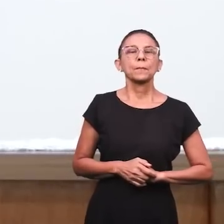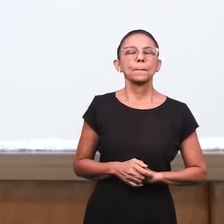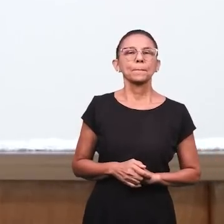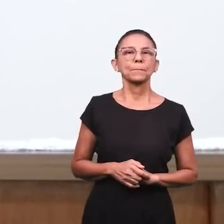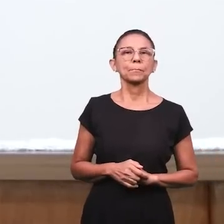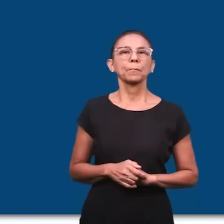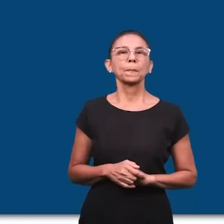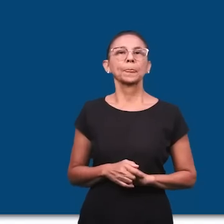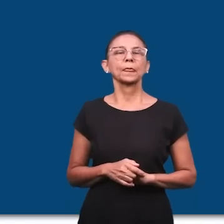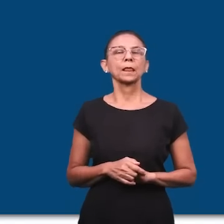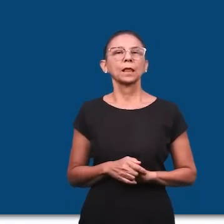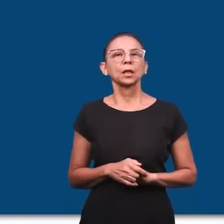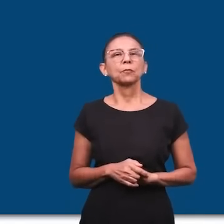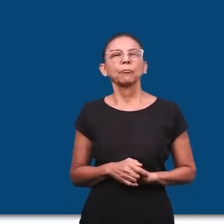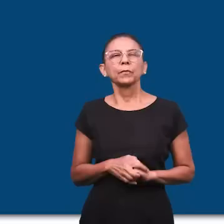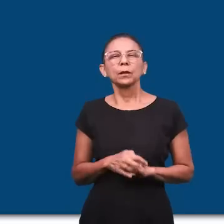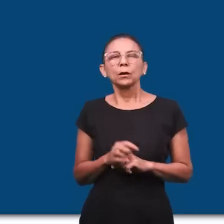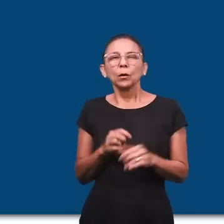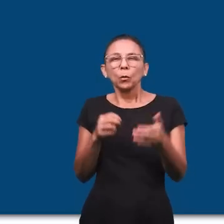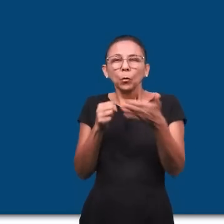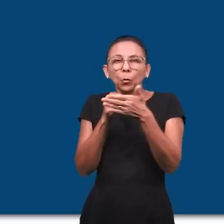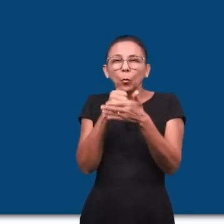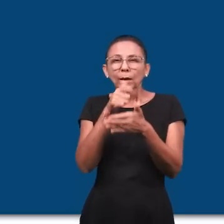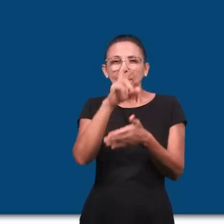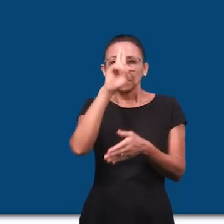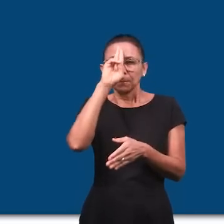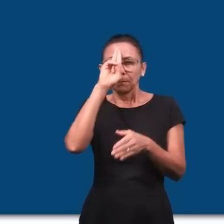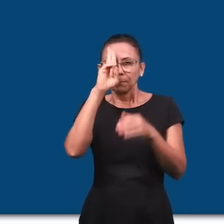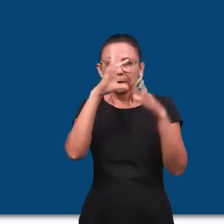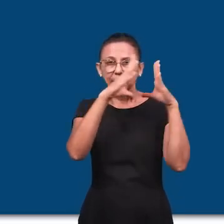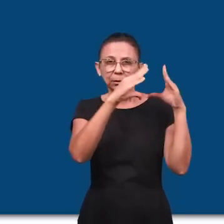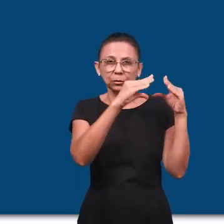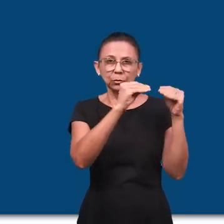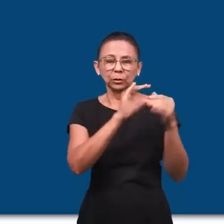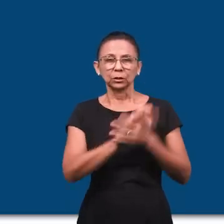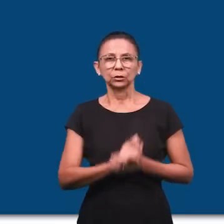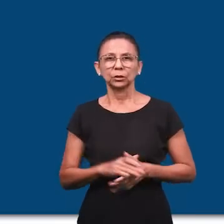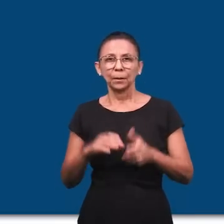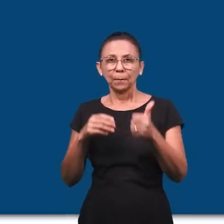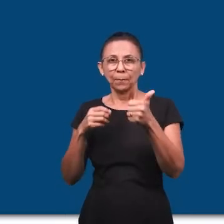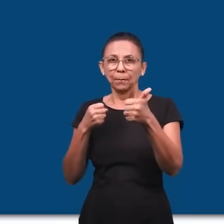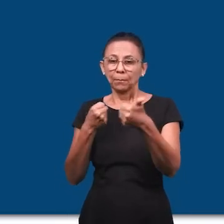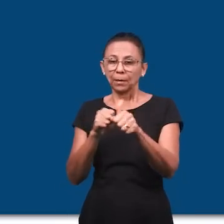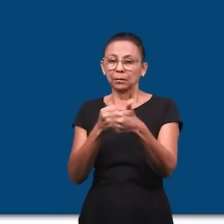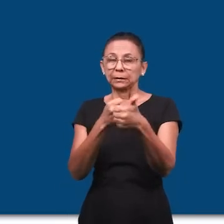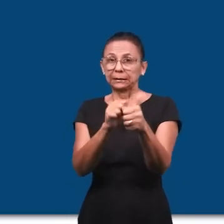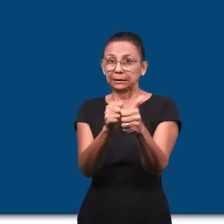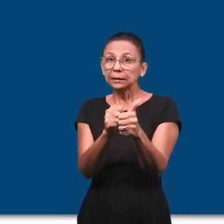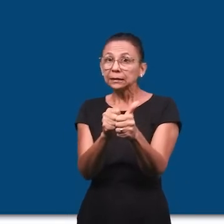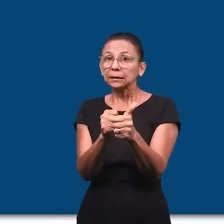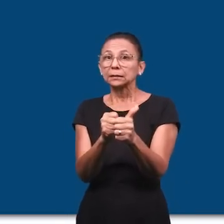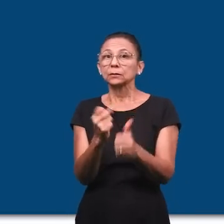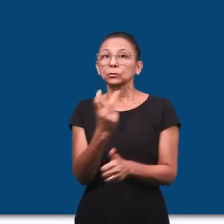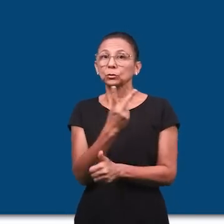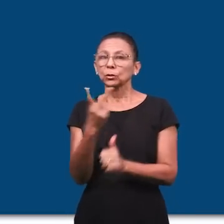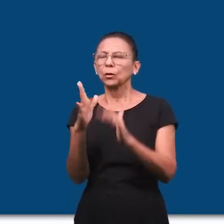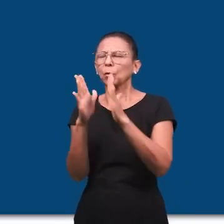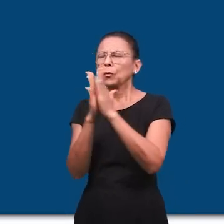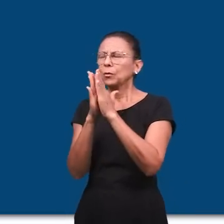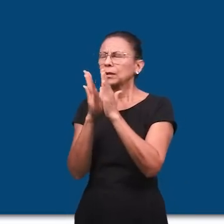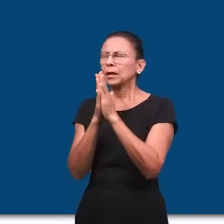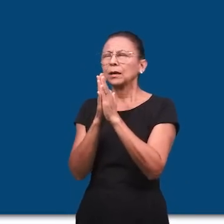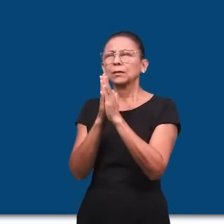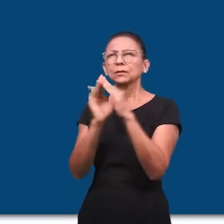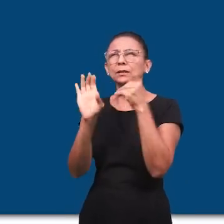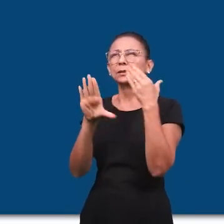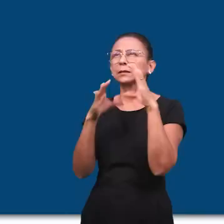Senhor diz assim: E perto da meia-noite, Paulo e Silas oravam e